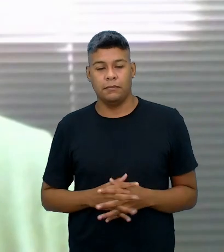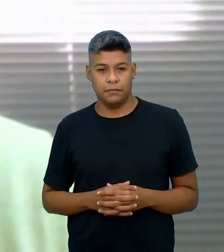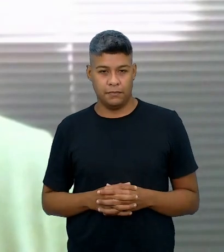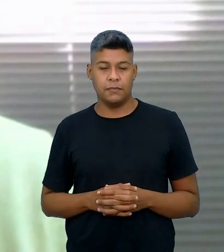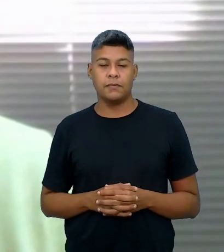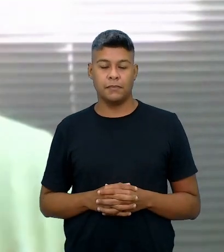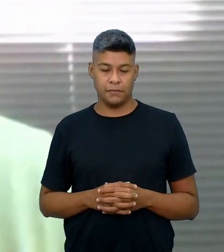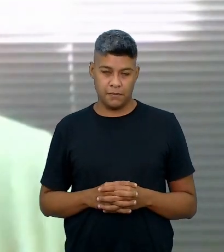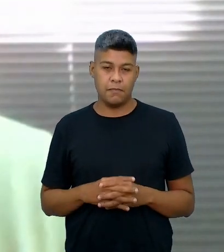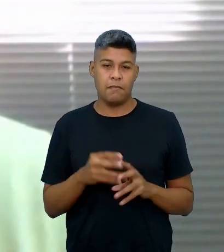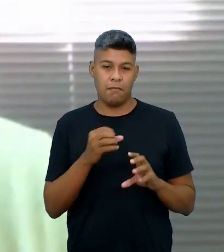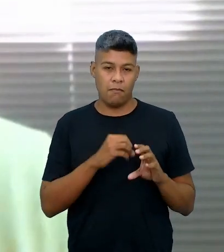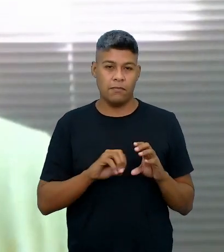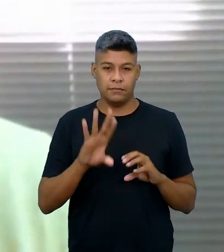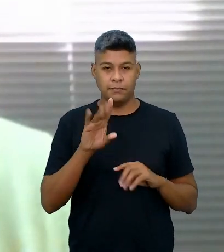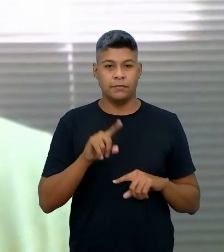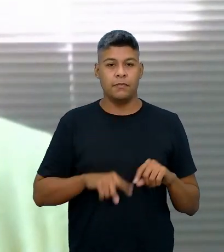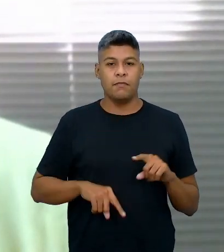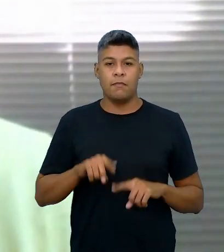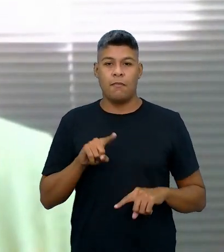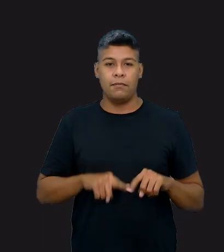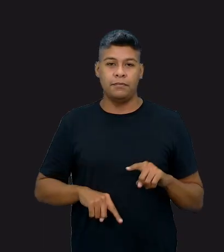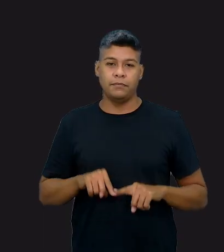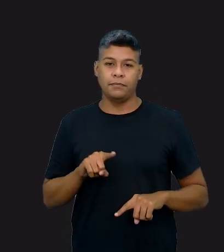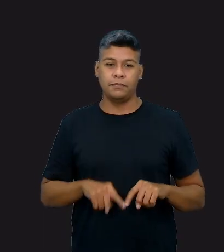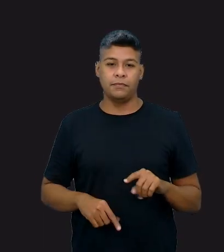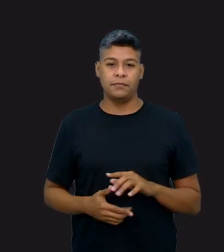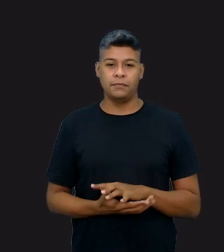vou compartilhar o material.